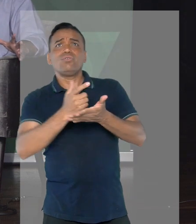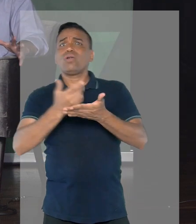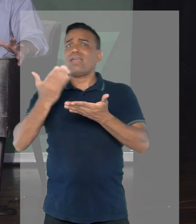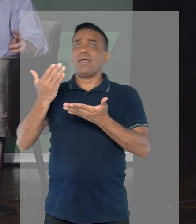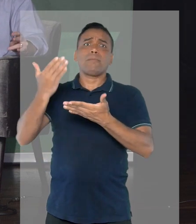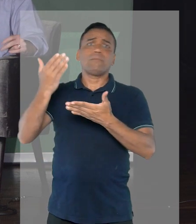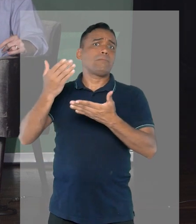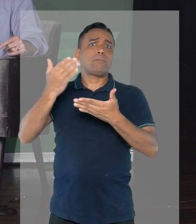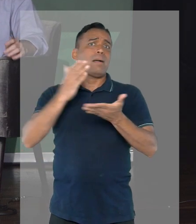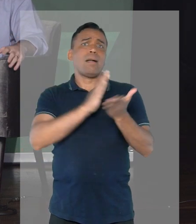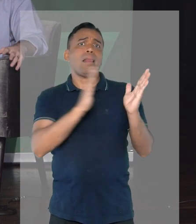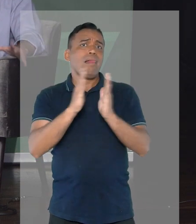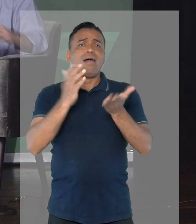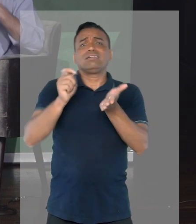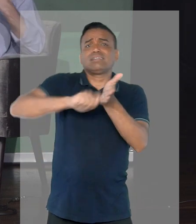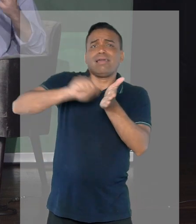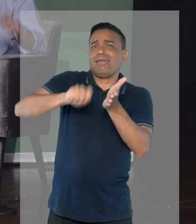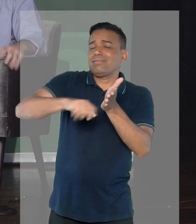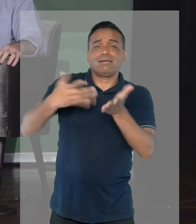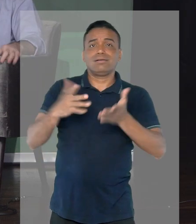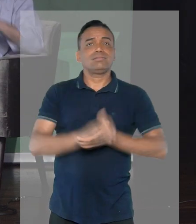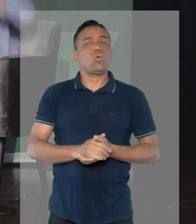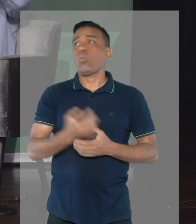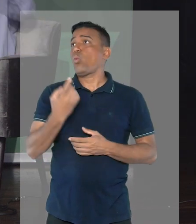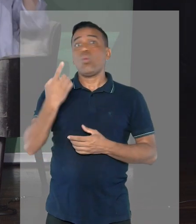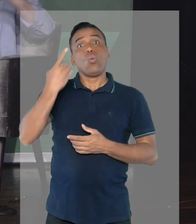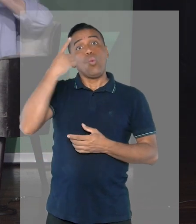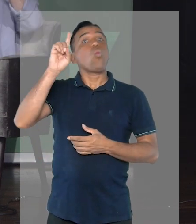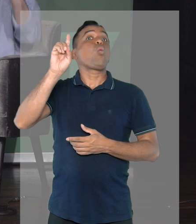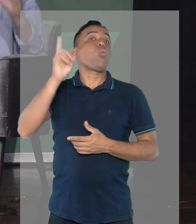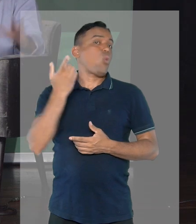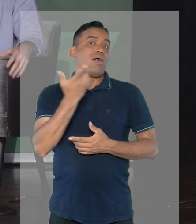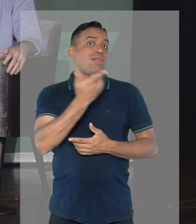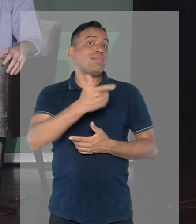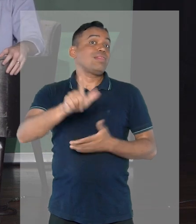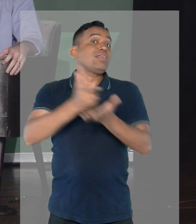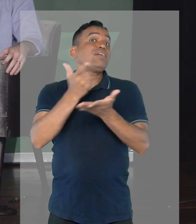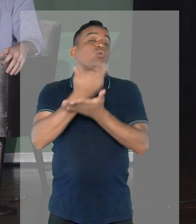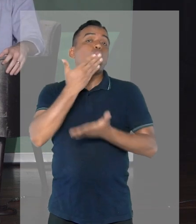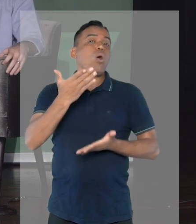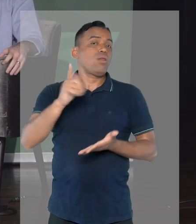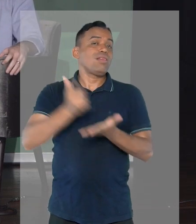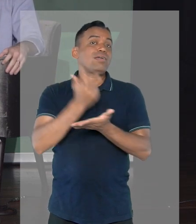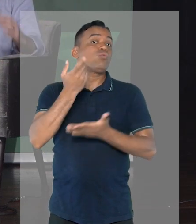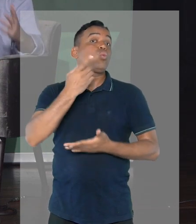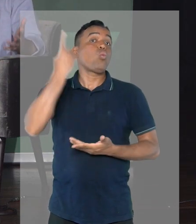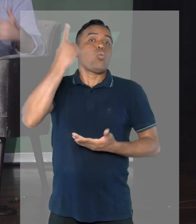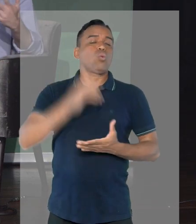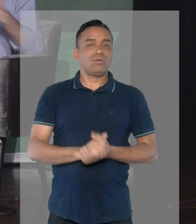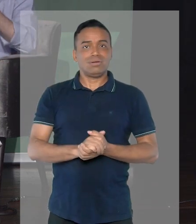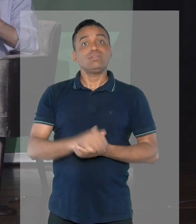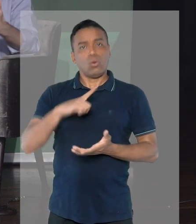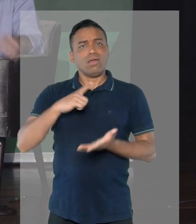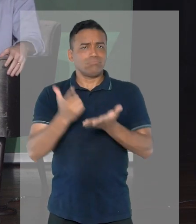tempo todo, assim. E uma das obras? Acho que a obra é bom que fica essa coisa assim, né? Mas ele tem,